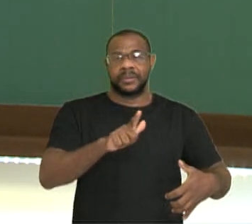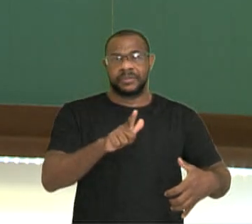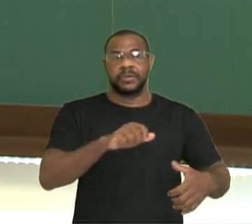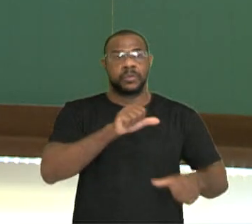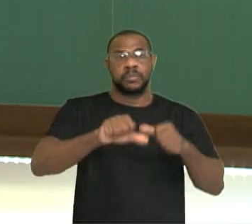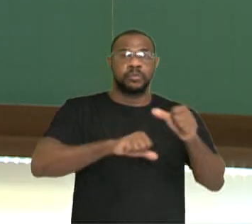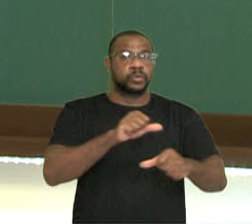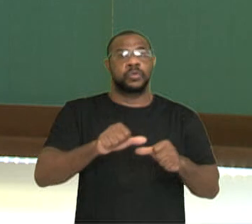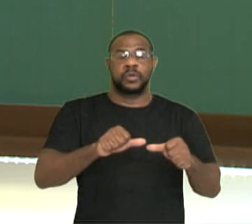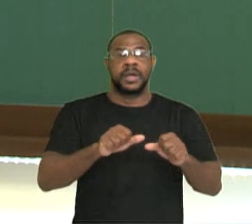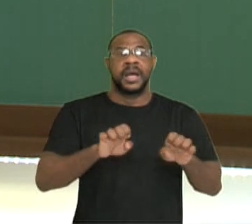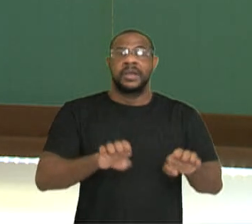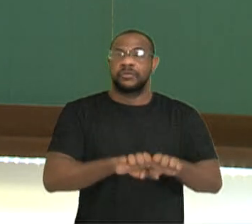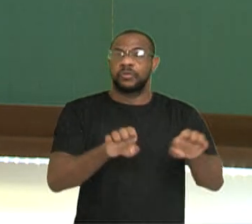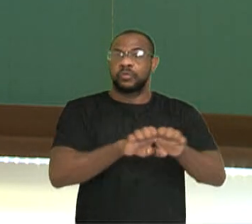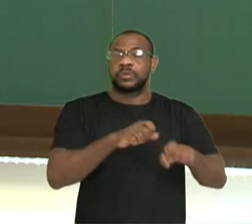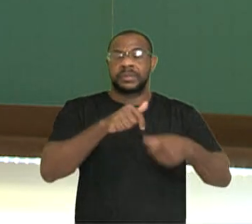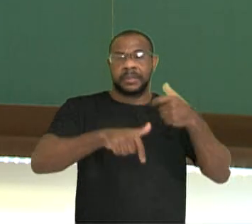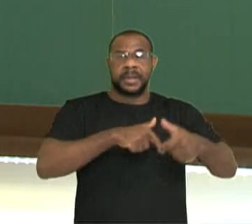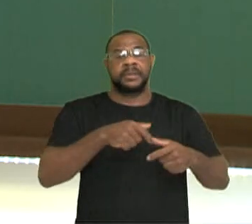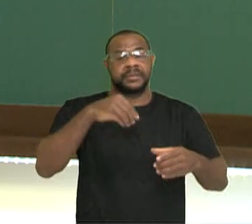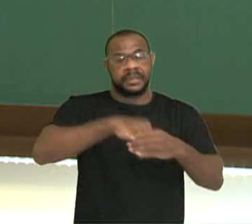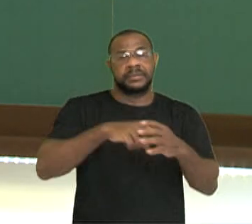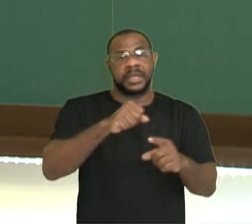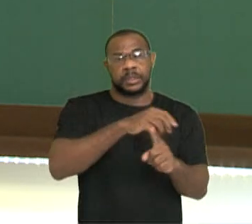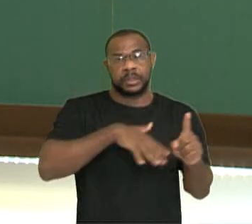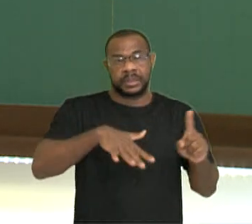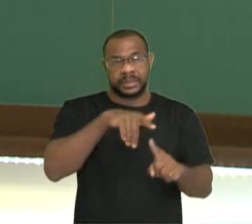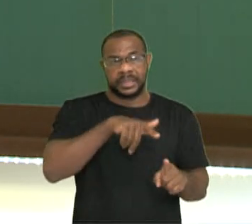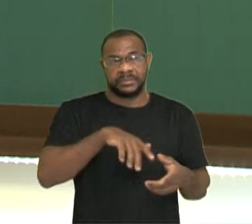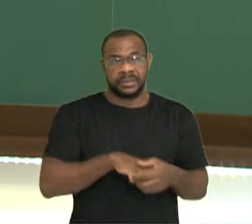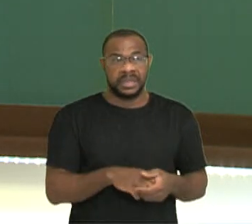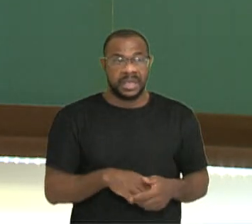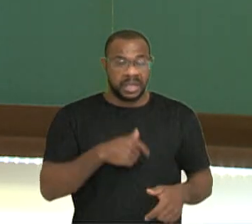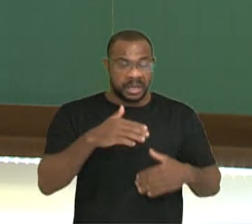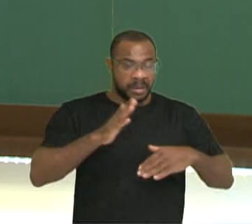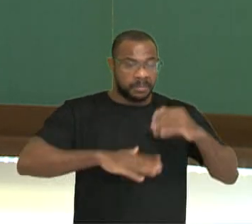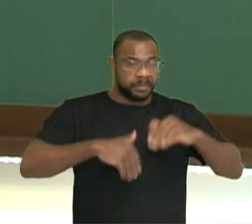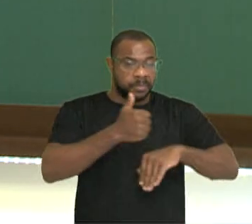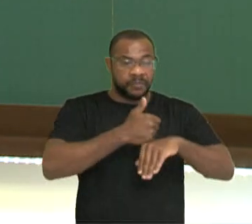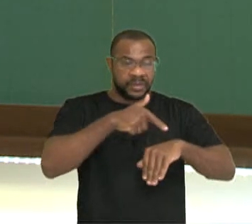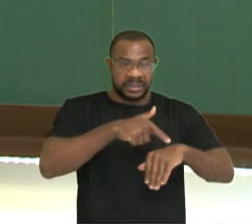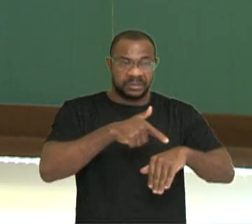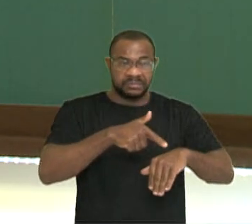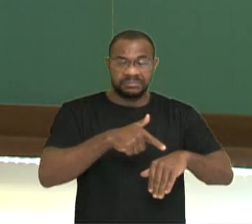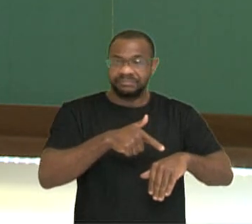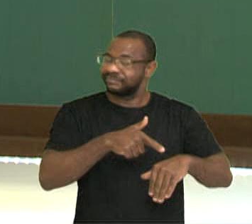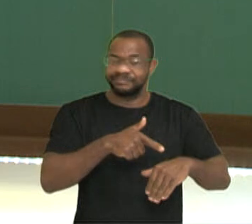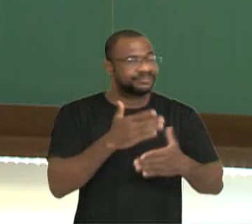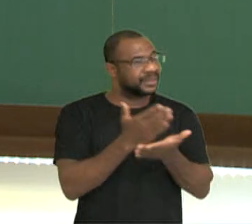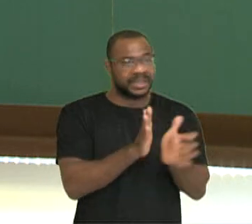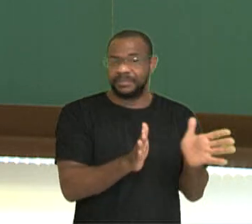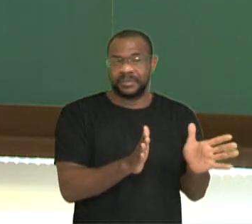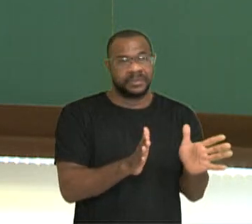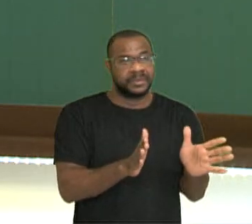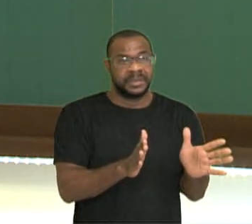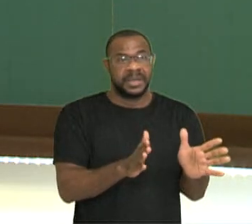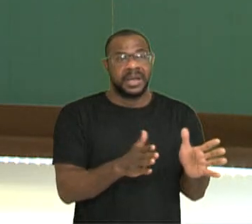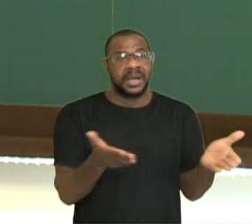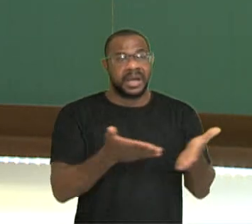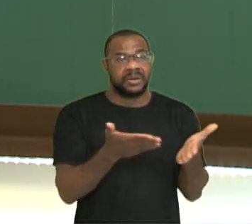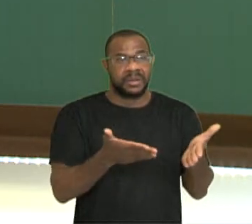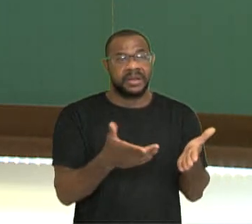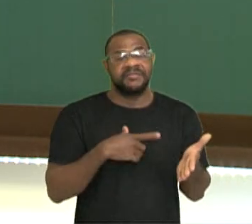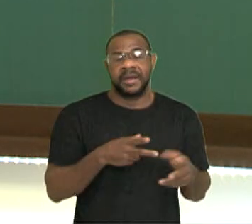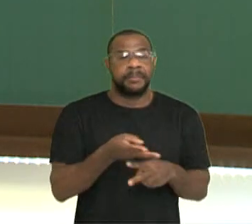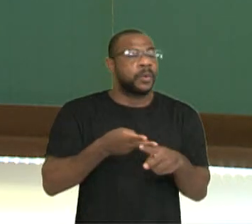estrutura de trabalho de uma sociedade. Aquela profissão que existia não voltará mais a existir. É preciso que aquela pessoa